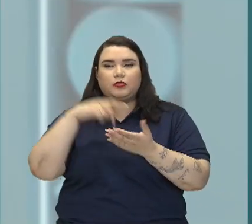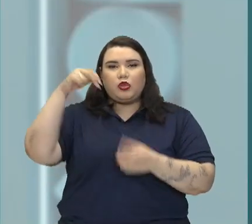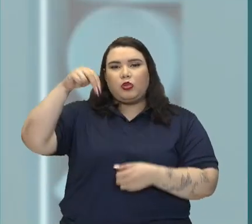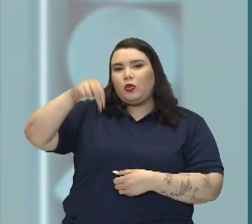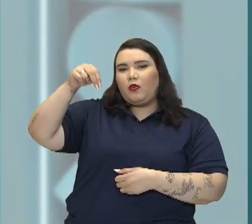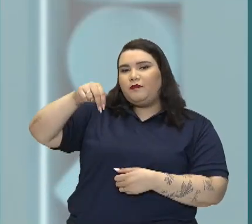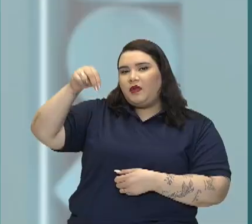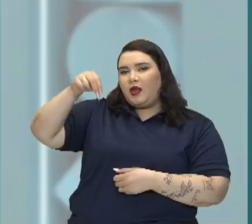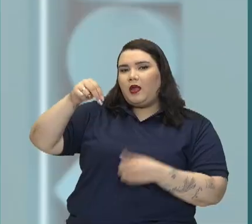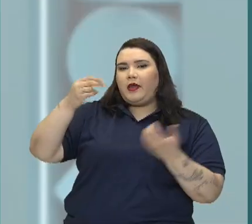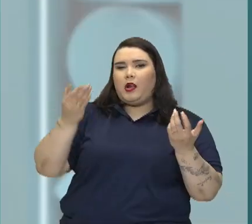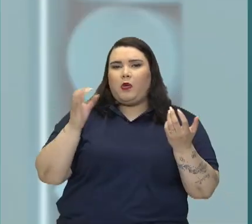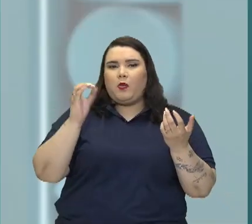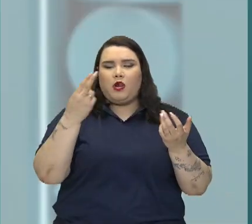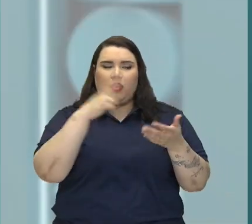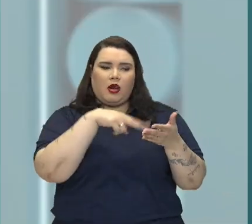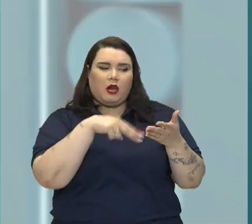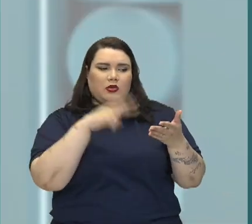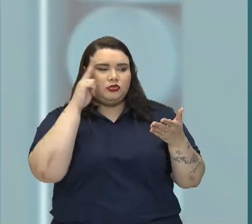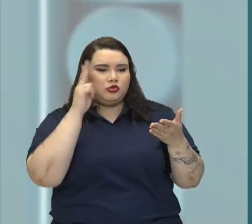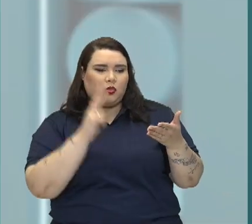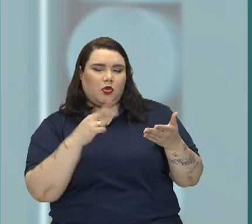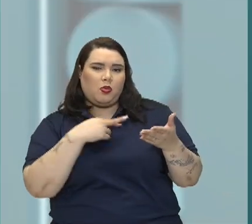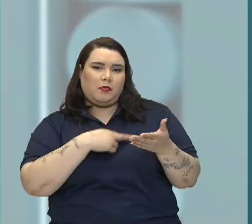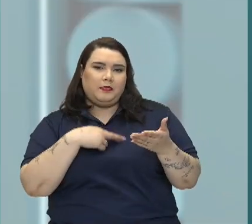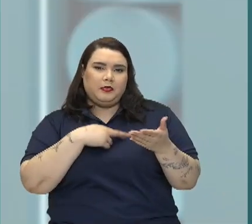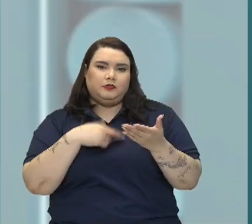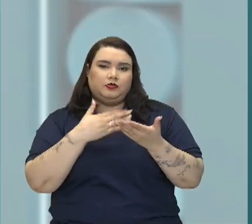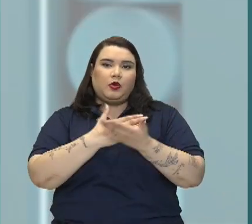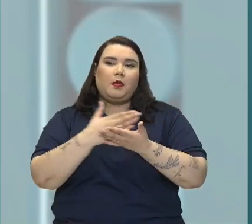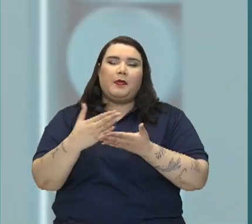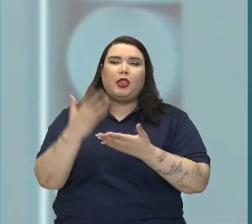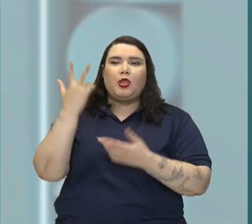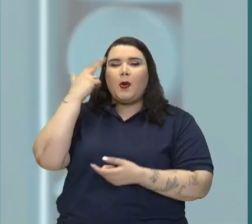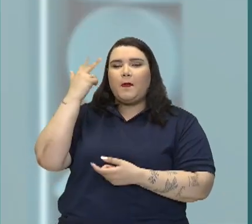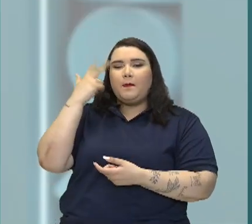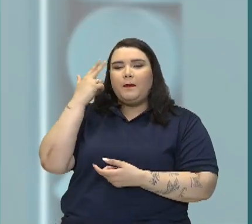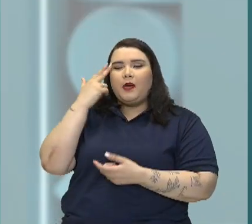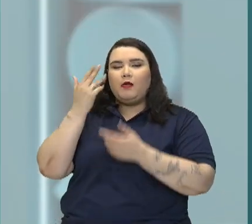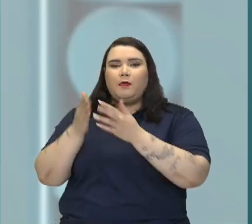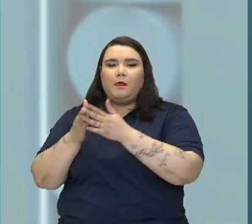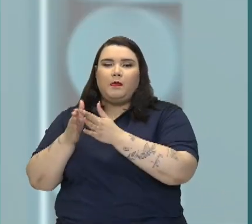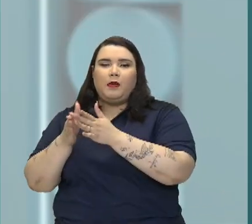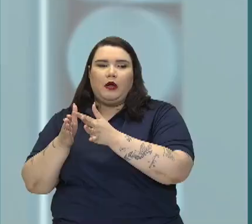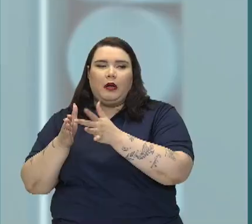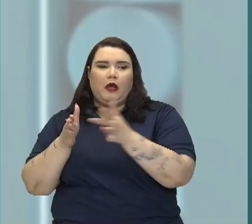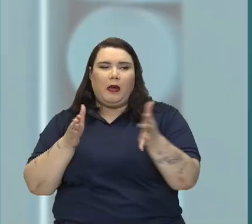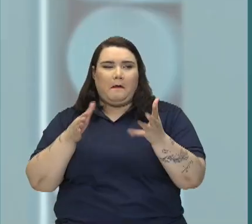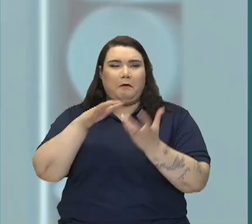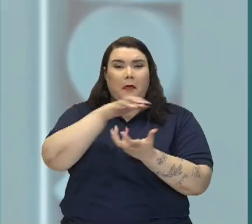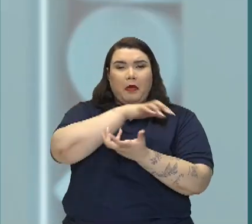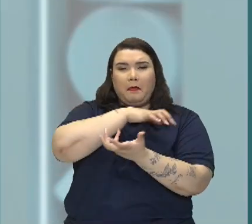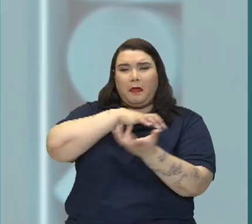ou ler um conto ou um romance, ela começa tranquila a história, dali a pouco começa